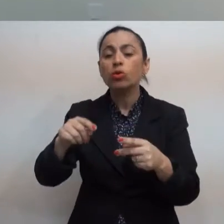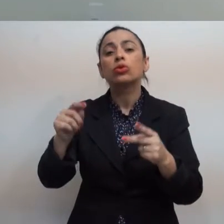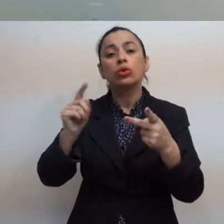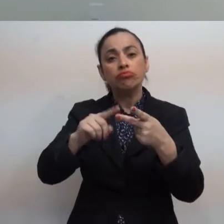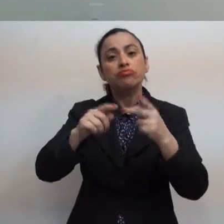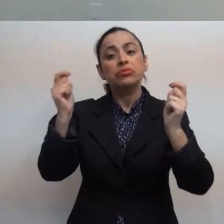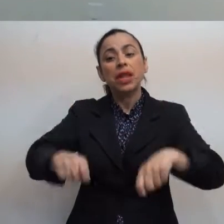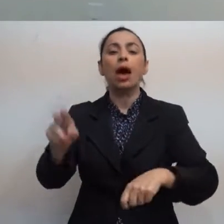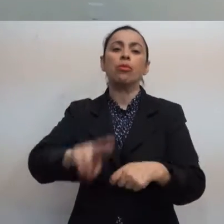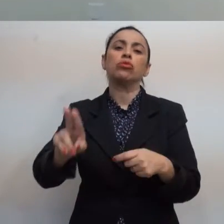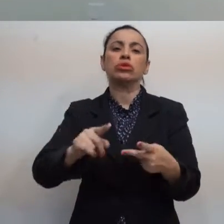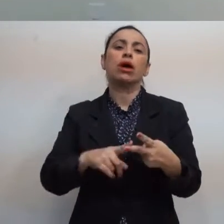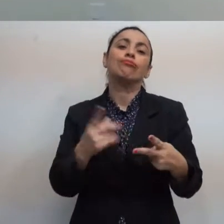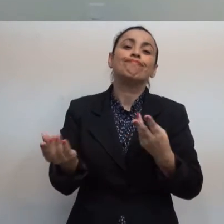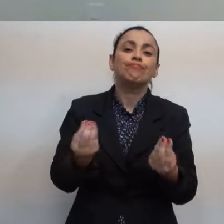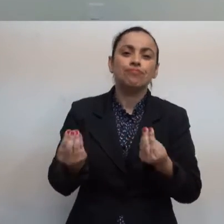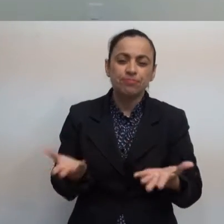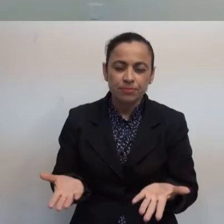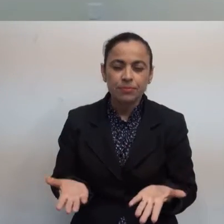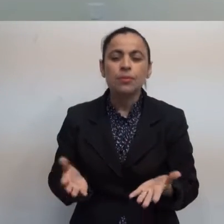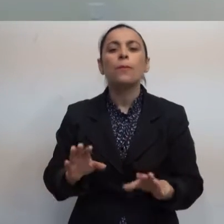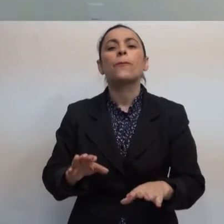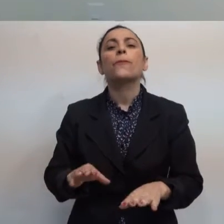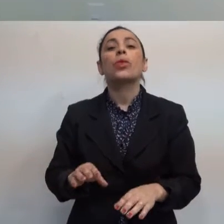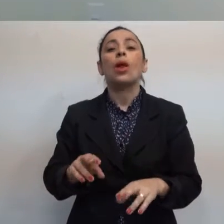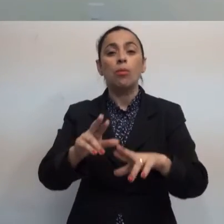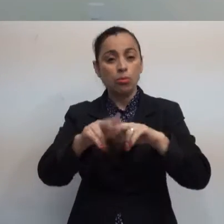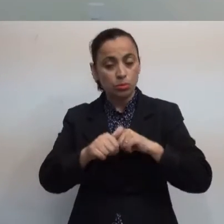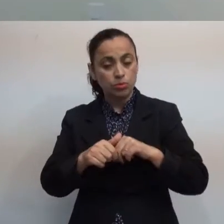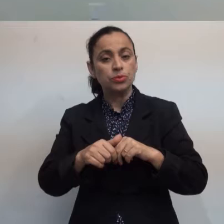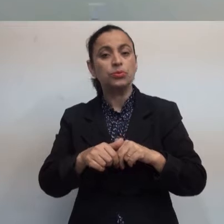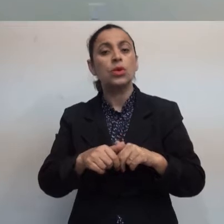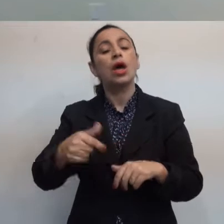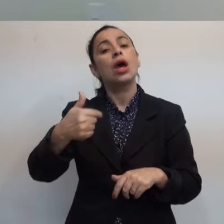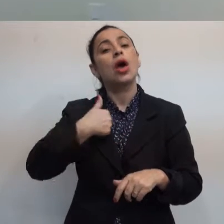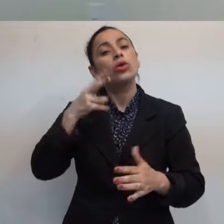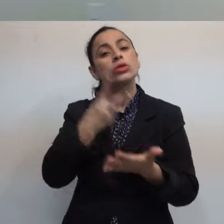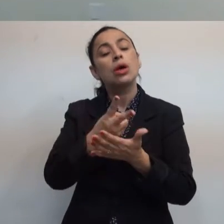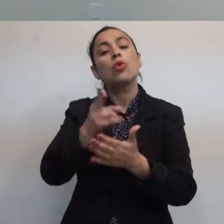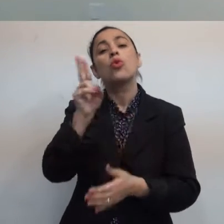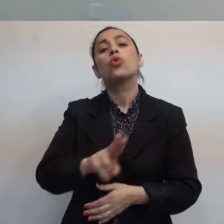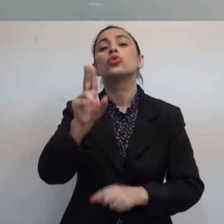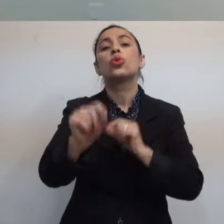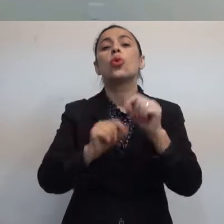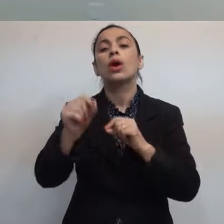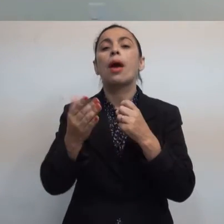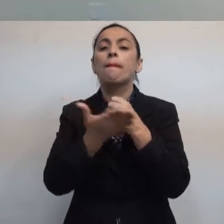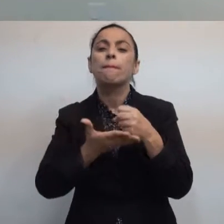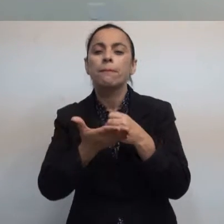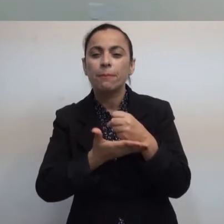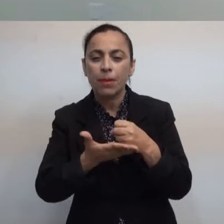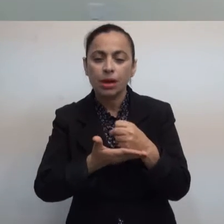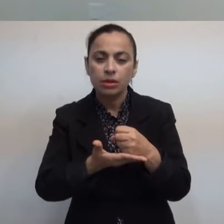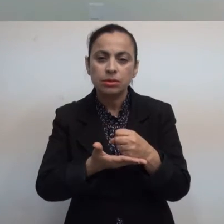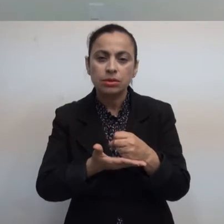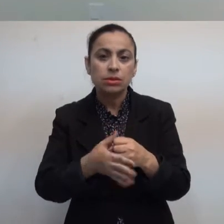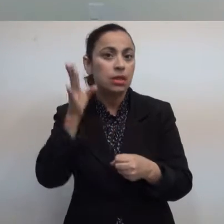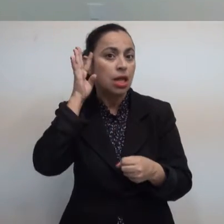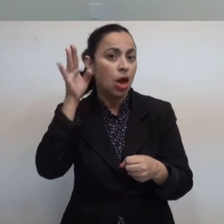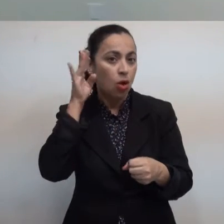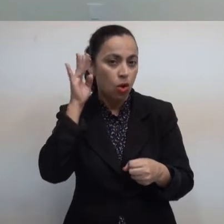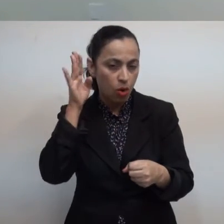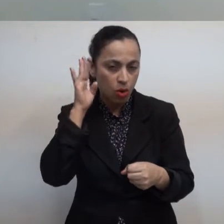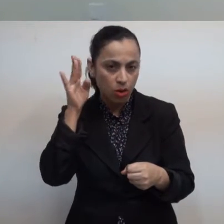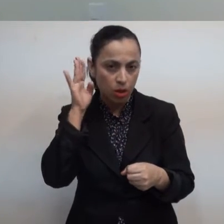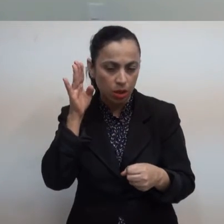que forma esses recursos podem ser utilizados, né? Então, para isso, eu sempre utilizo uma